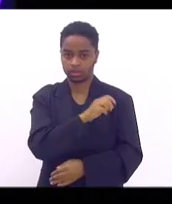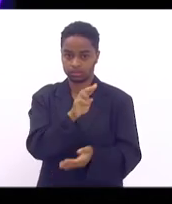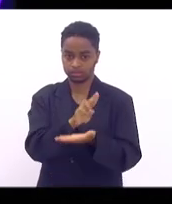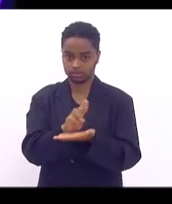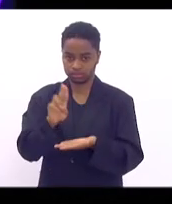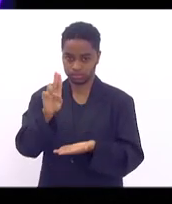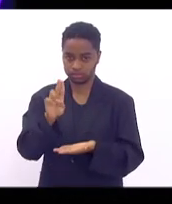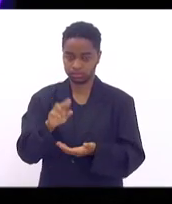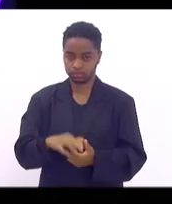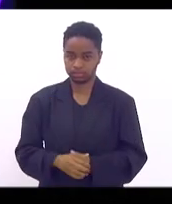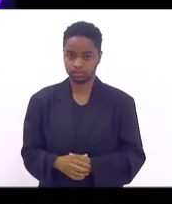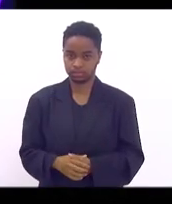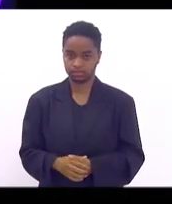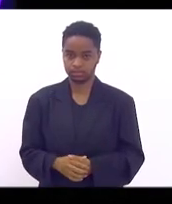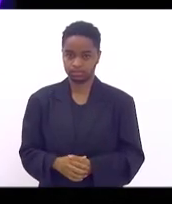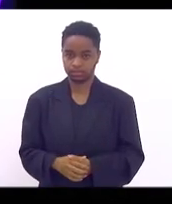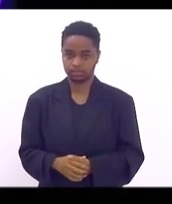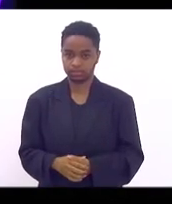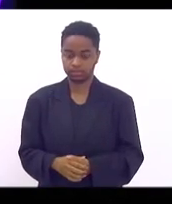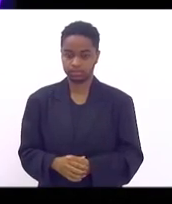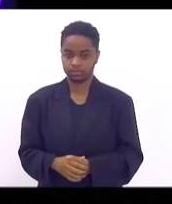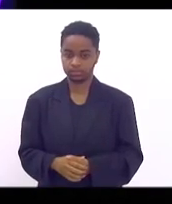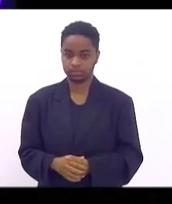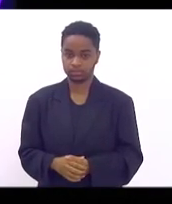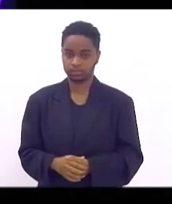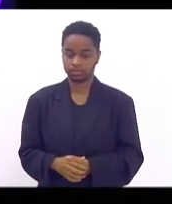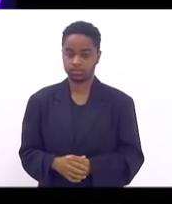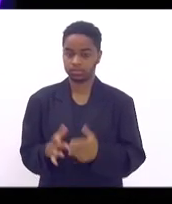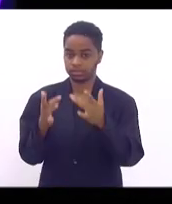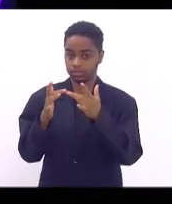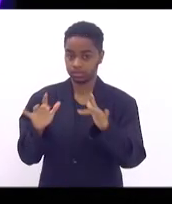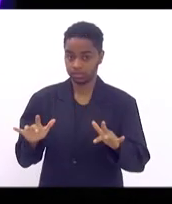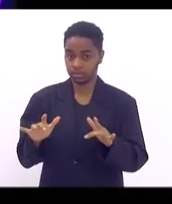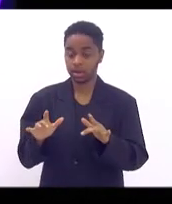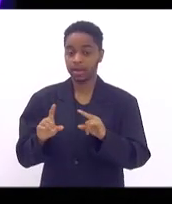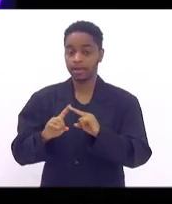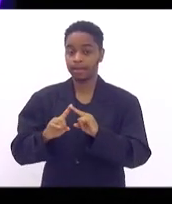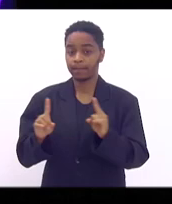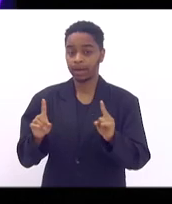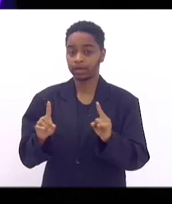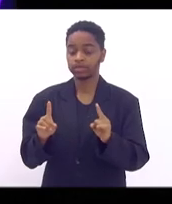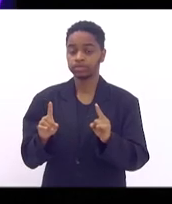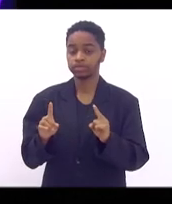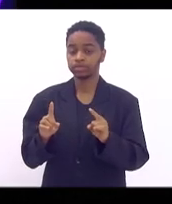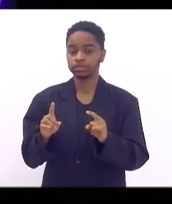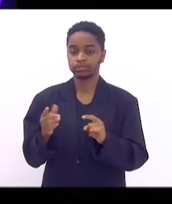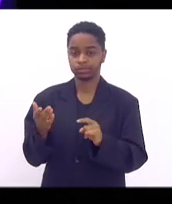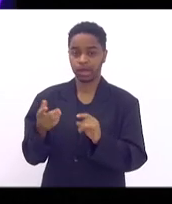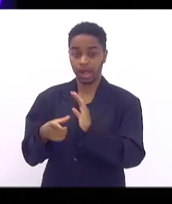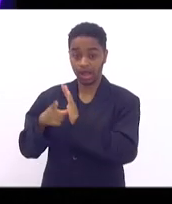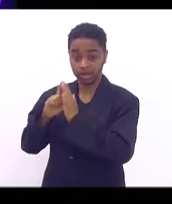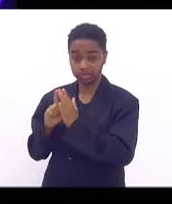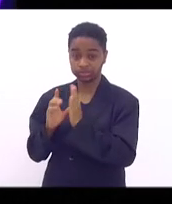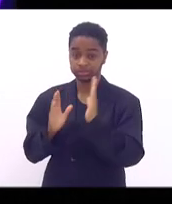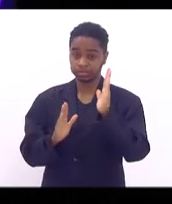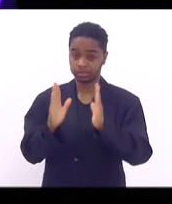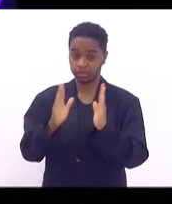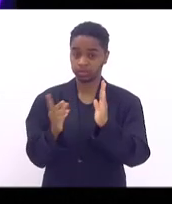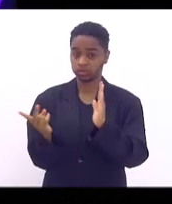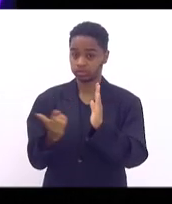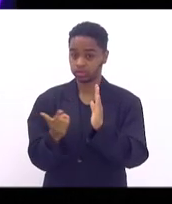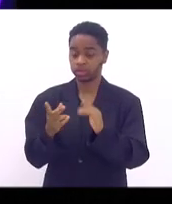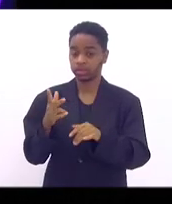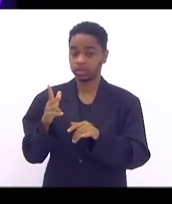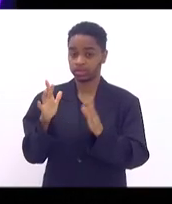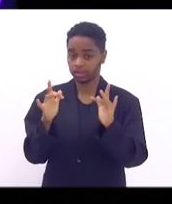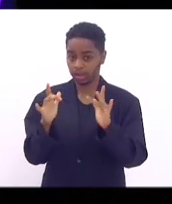ela terminou o relacionamento e enquanto eles se relacionavam, ele tirava fotos íntimas e